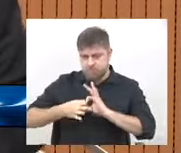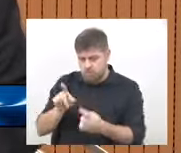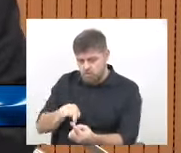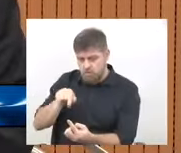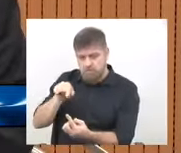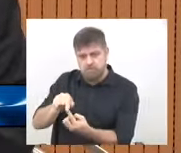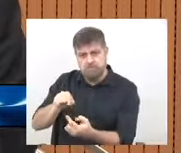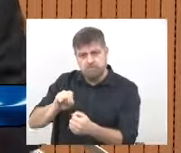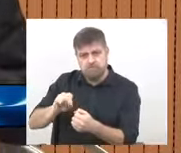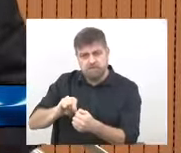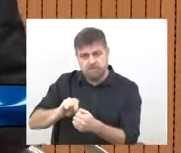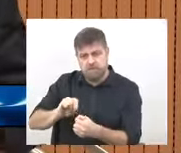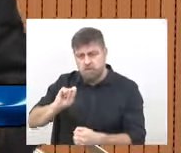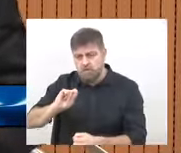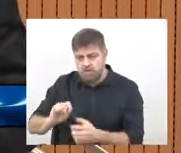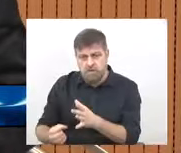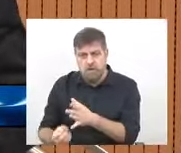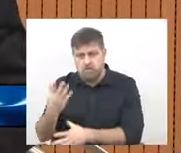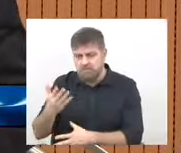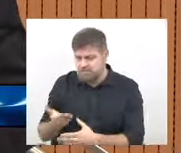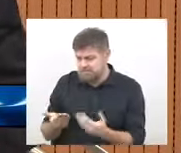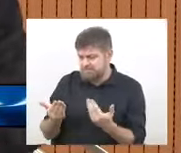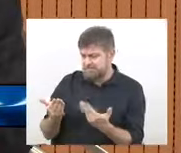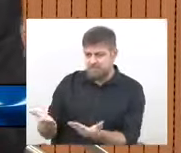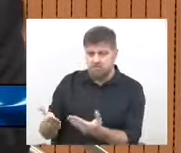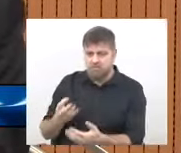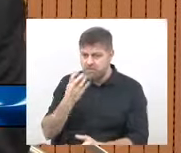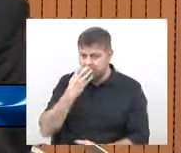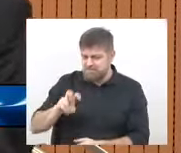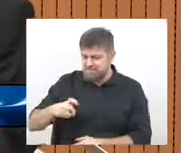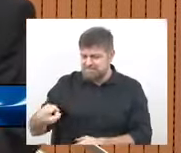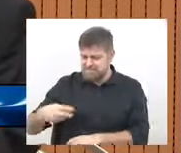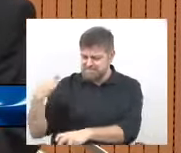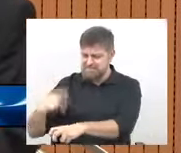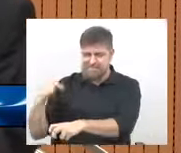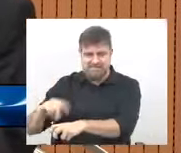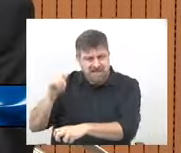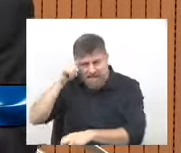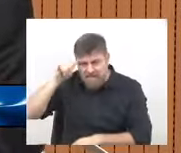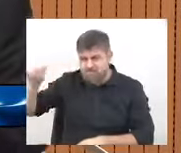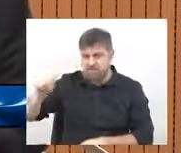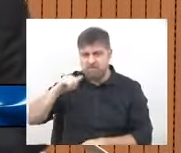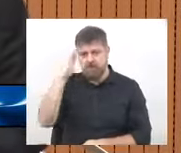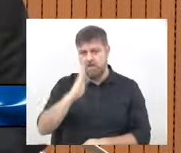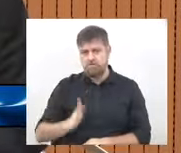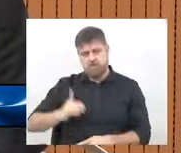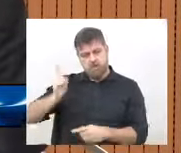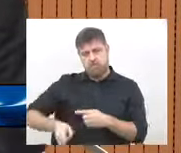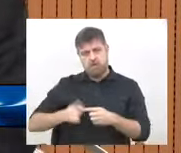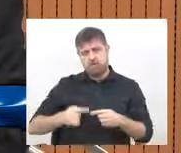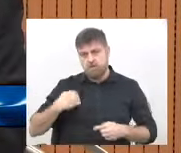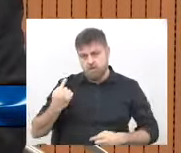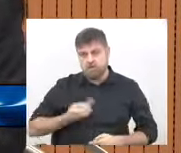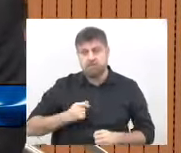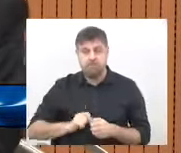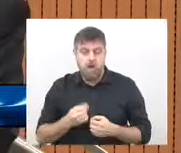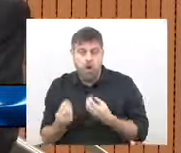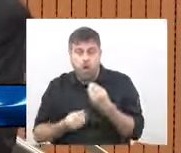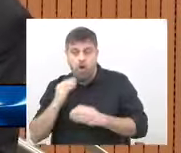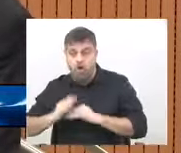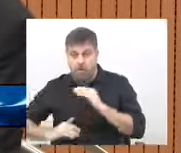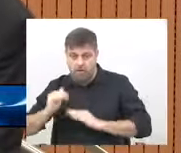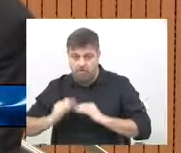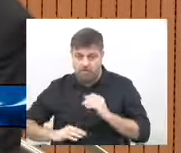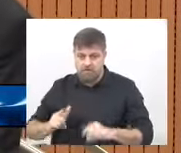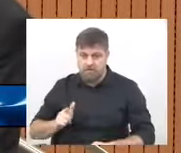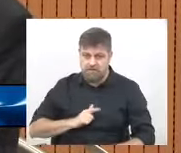de fazer com que situações como essa não aconteçam mais no nosso país, e nós só o faremos se continuarmos